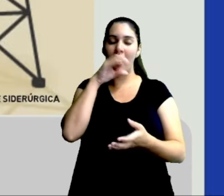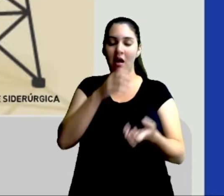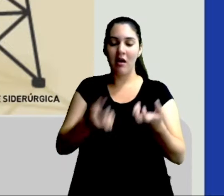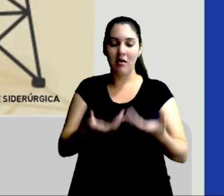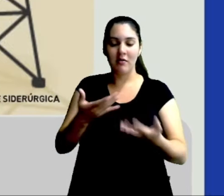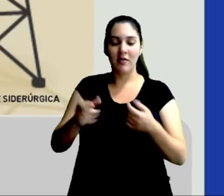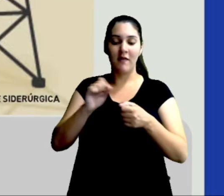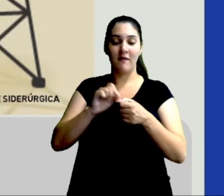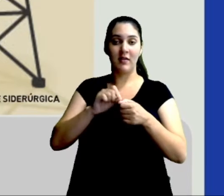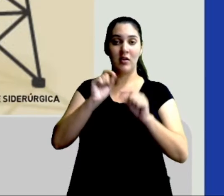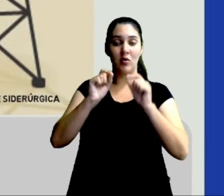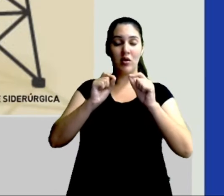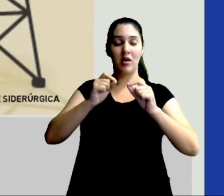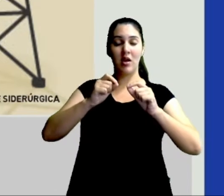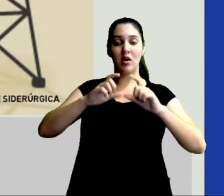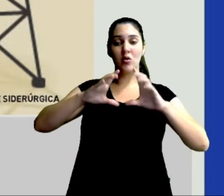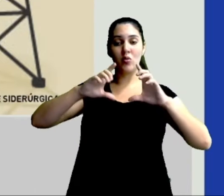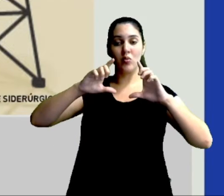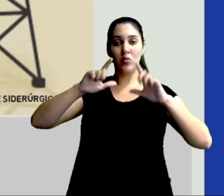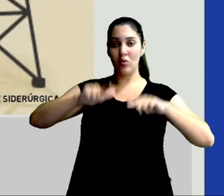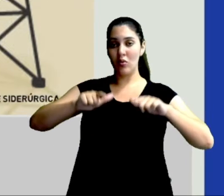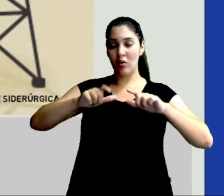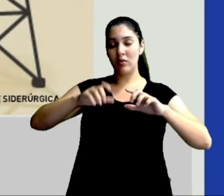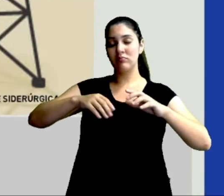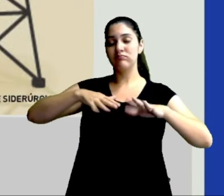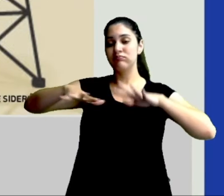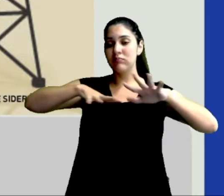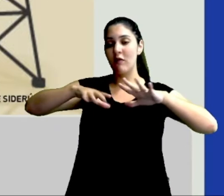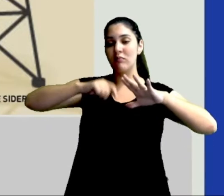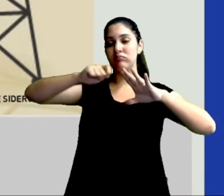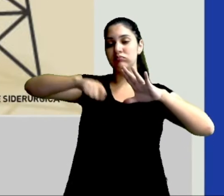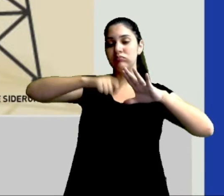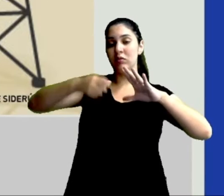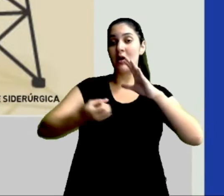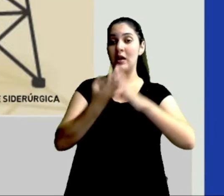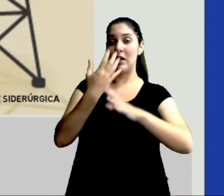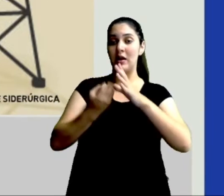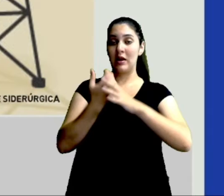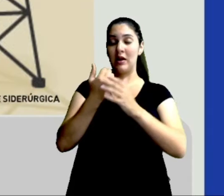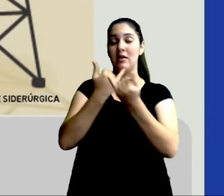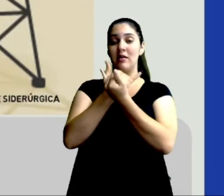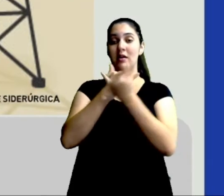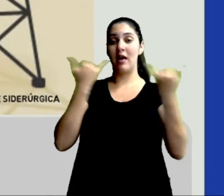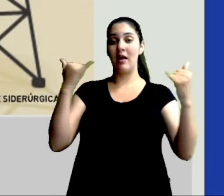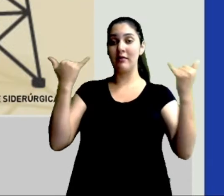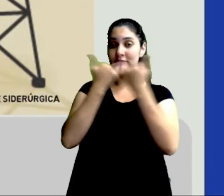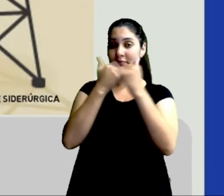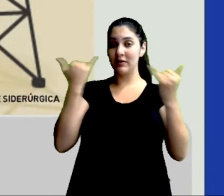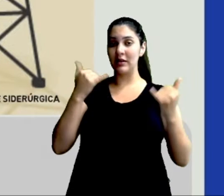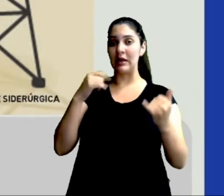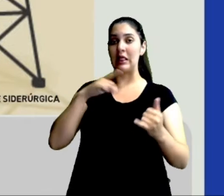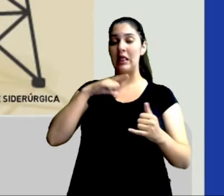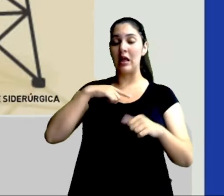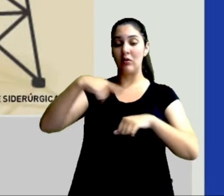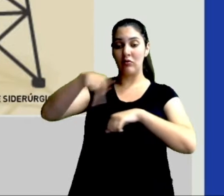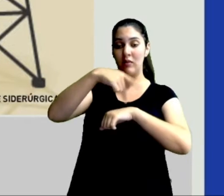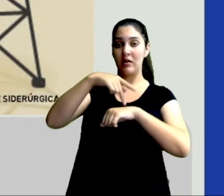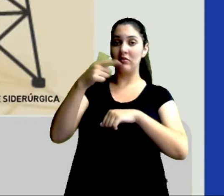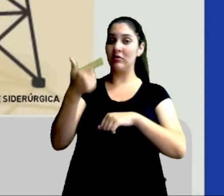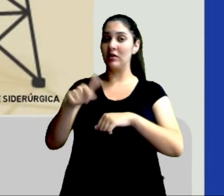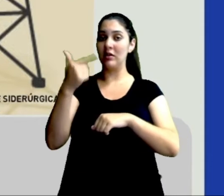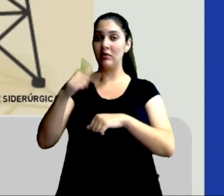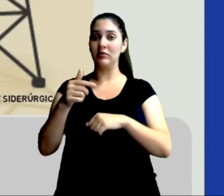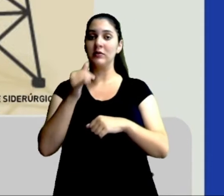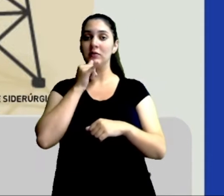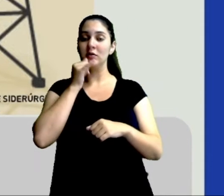com que as turbinas se movimentem e gerem energia elétrica. Aqueles países que não dispõem de